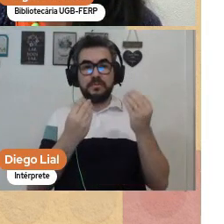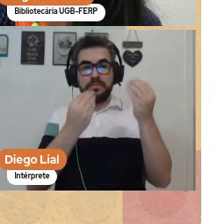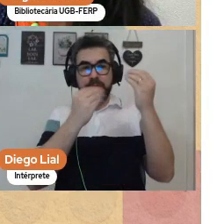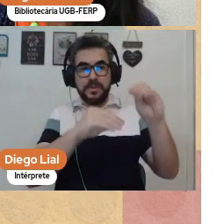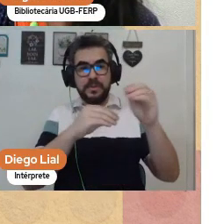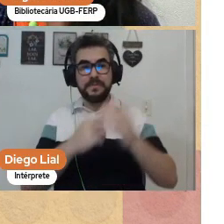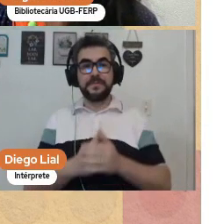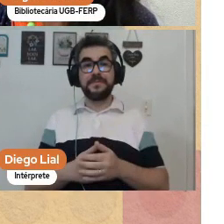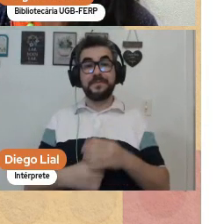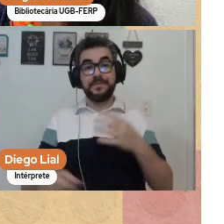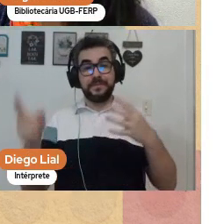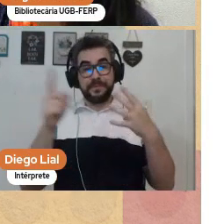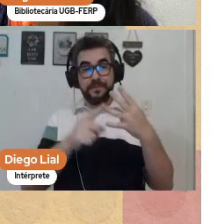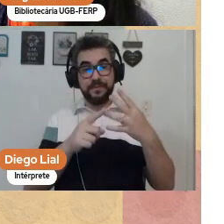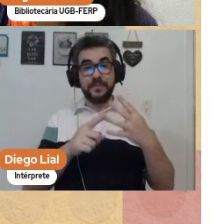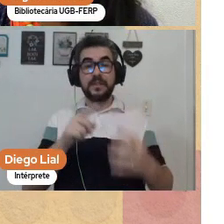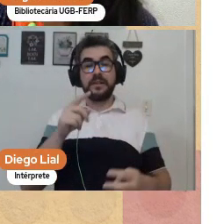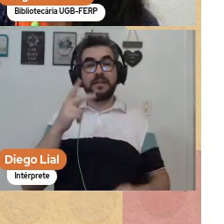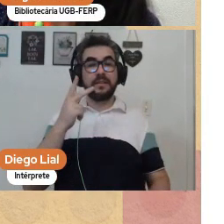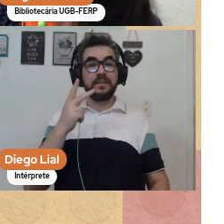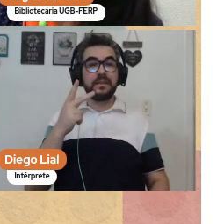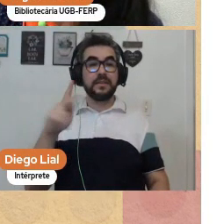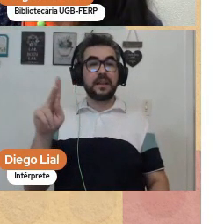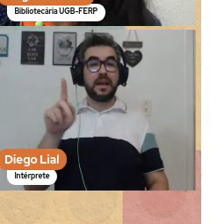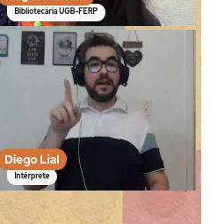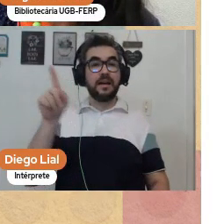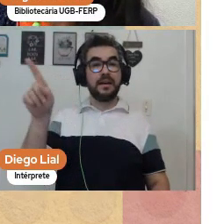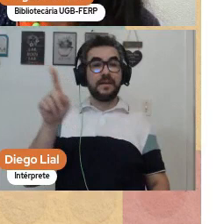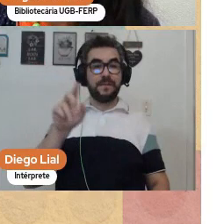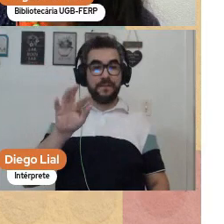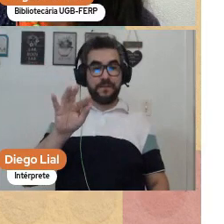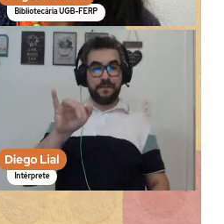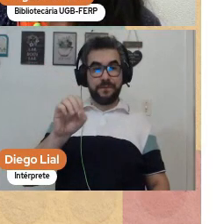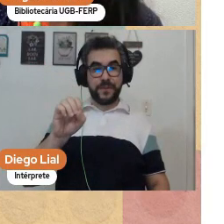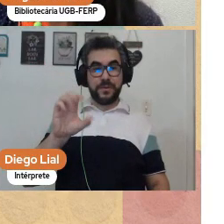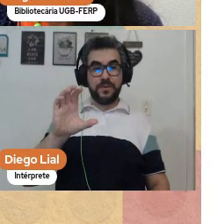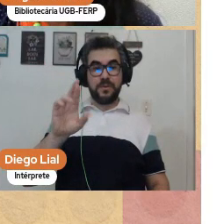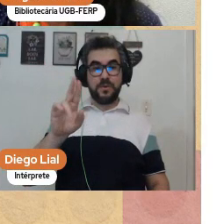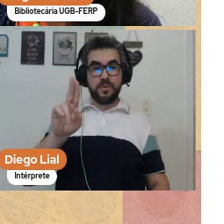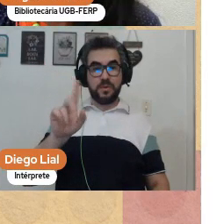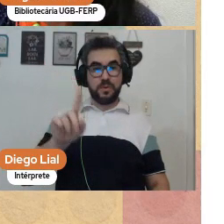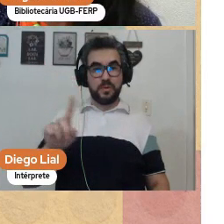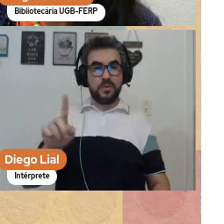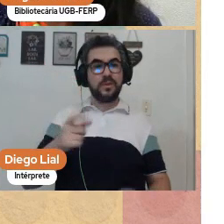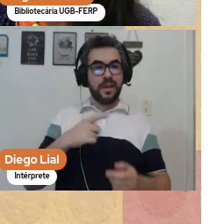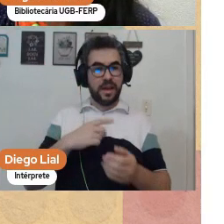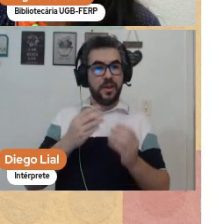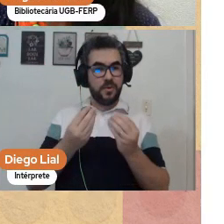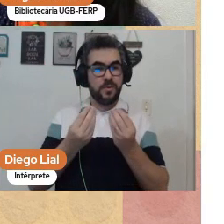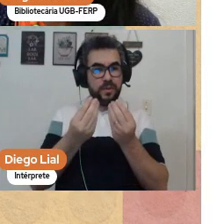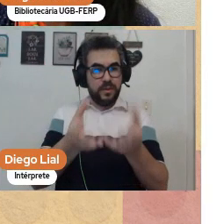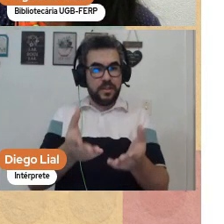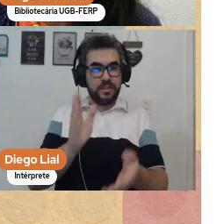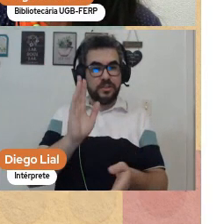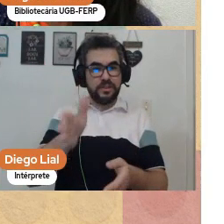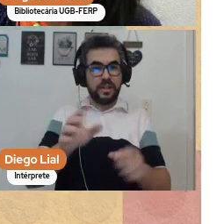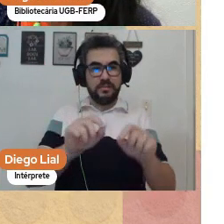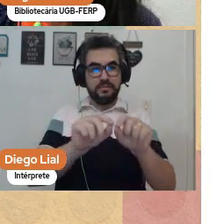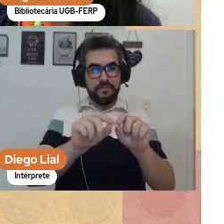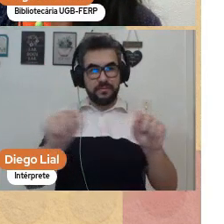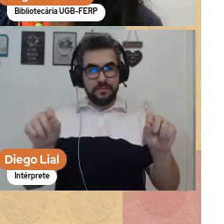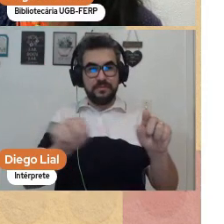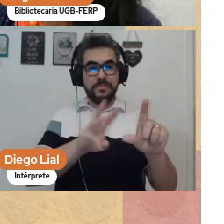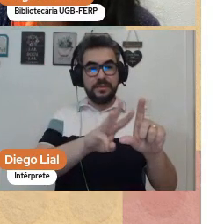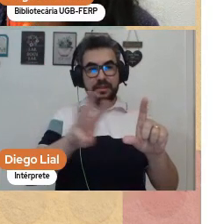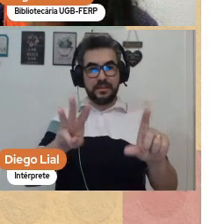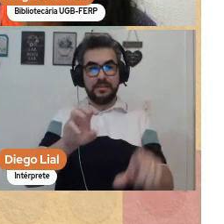de gestão de documentos arquivísticos, que foi aquele site que eu deixei de seguida, e tem outros documentos lá que são extremamente importantes e